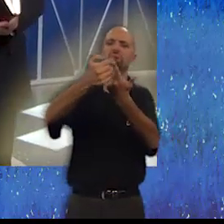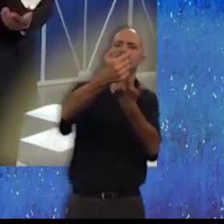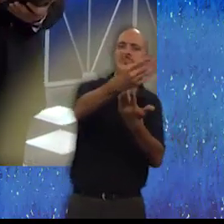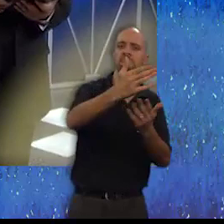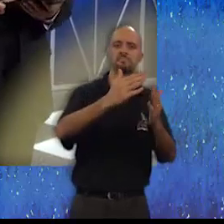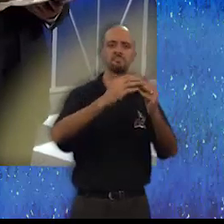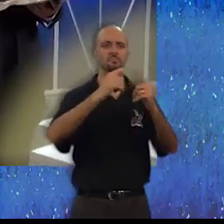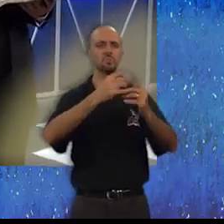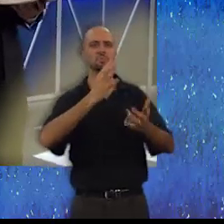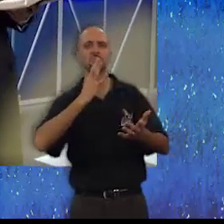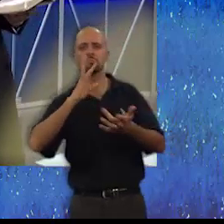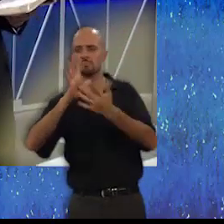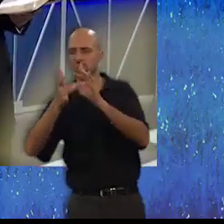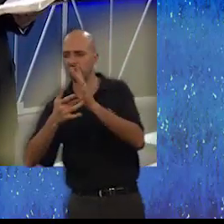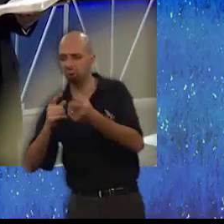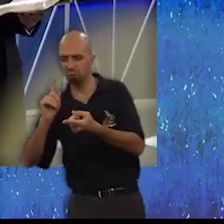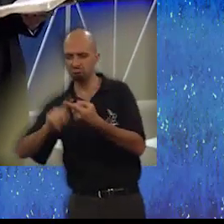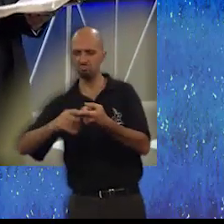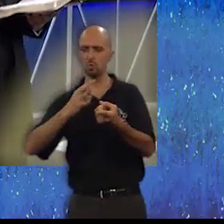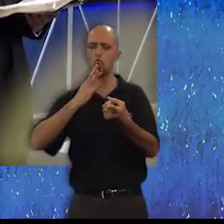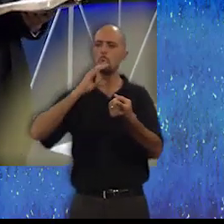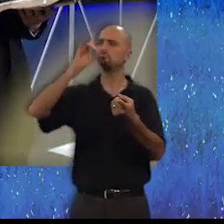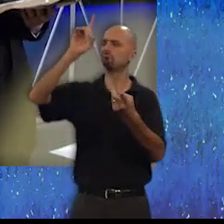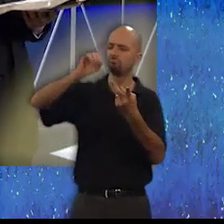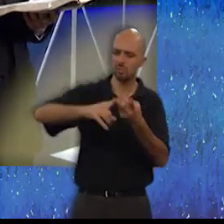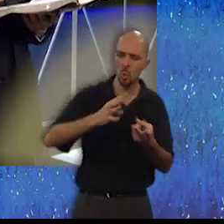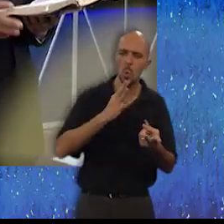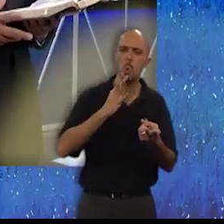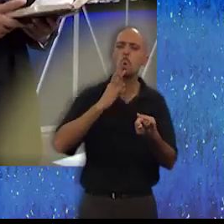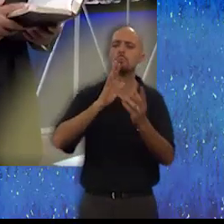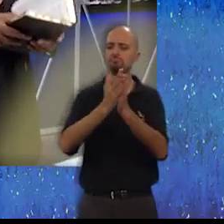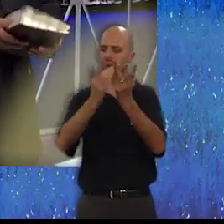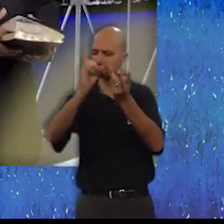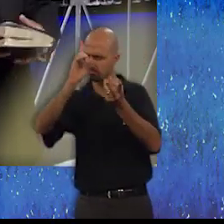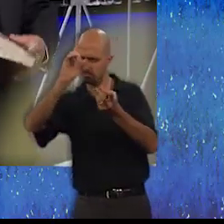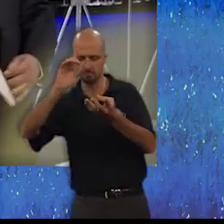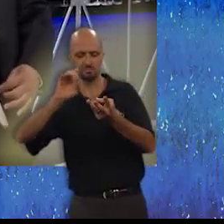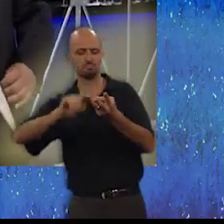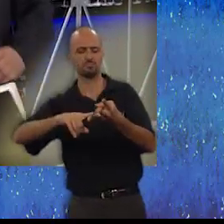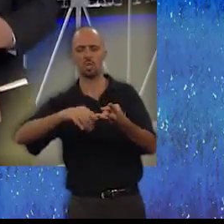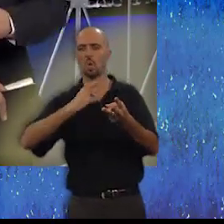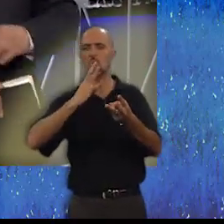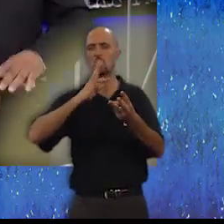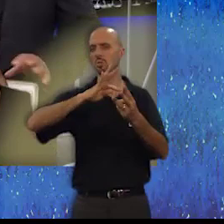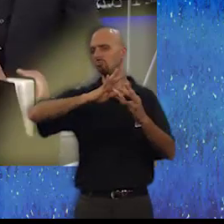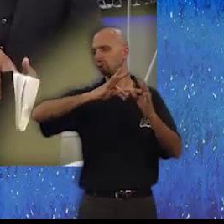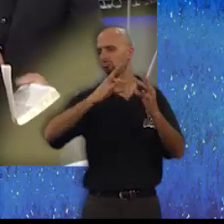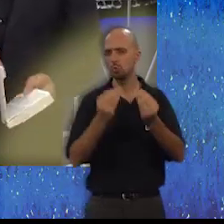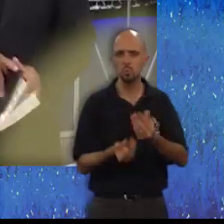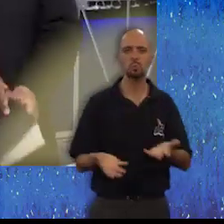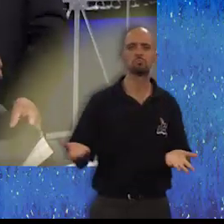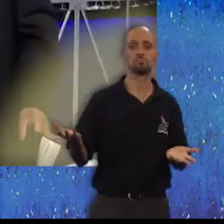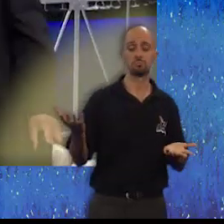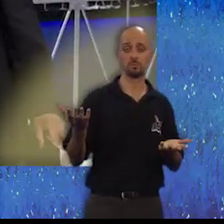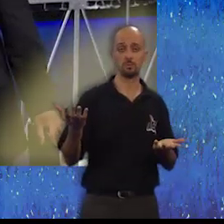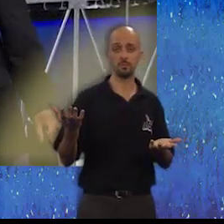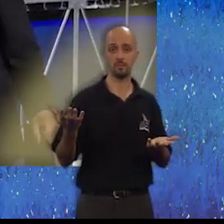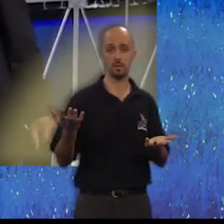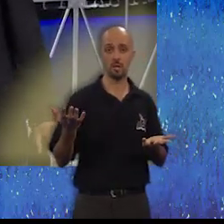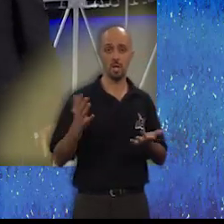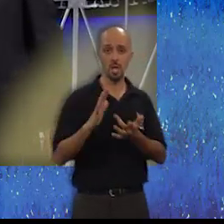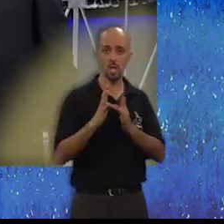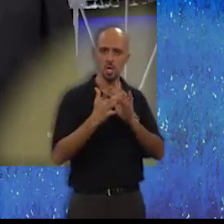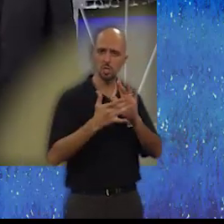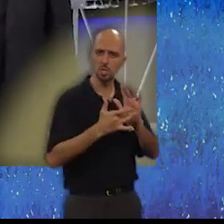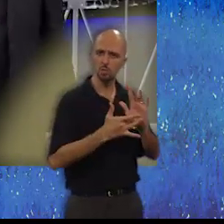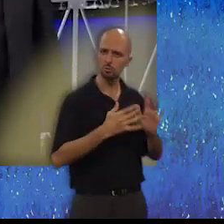Amigo, Jesus poderia continuar com o raciocínio de Nicodemos e falar assim: doutor Nicodemos, doutor